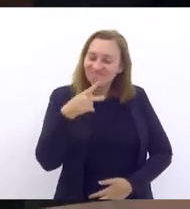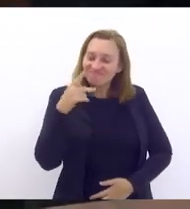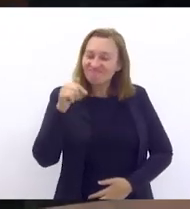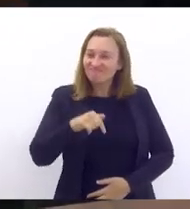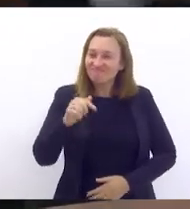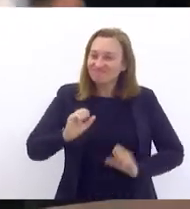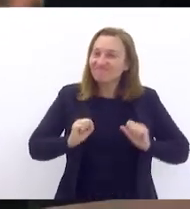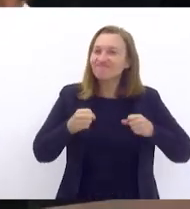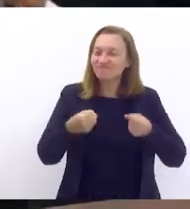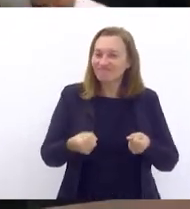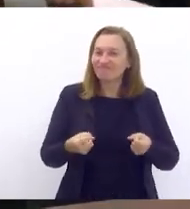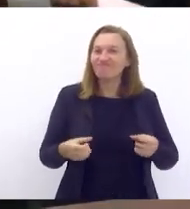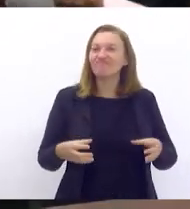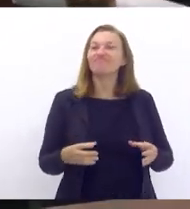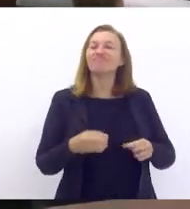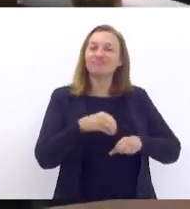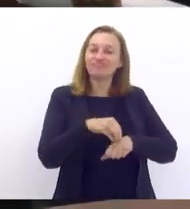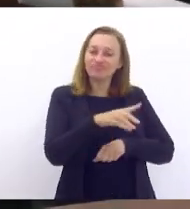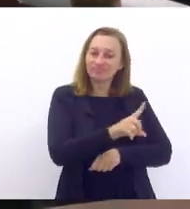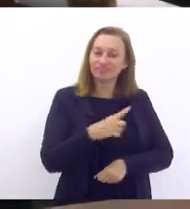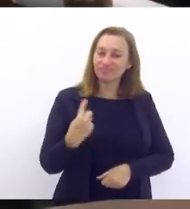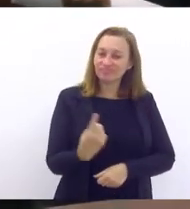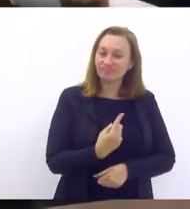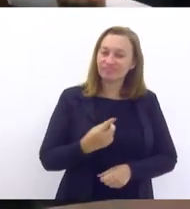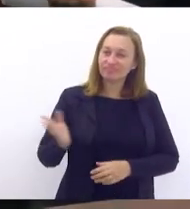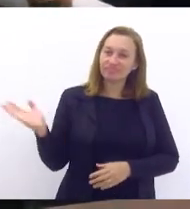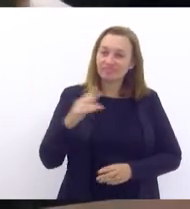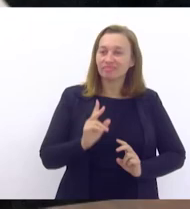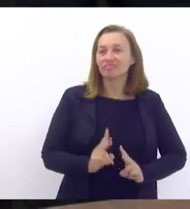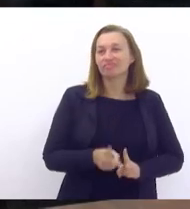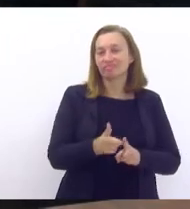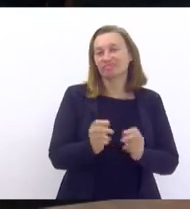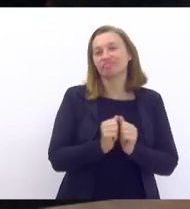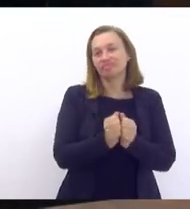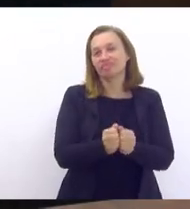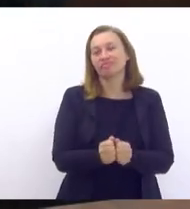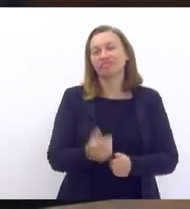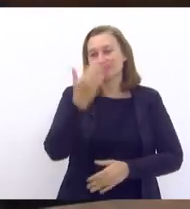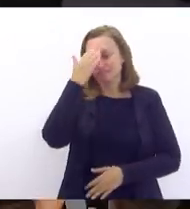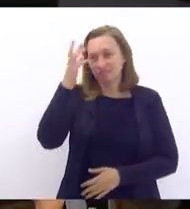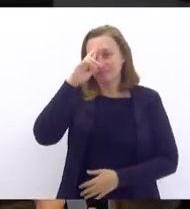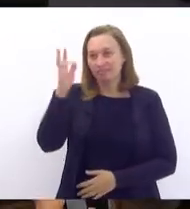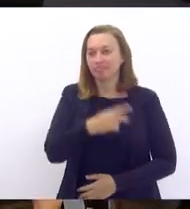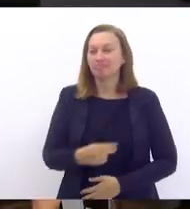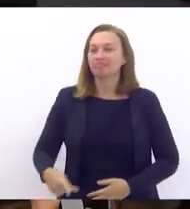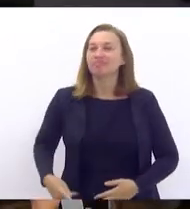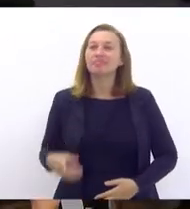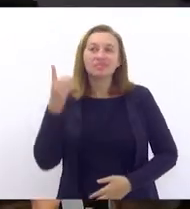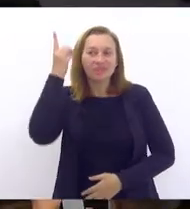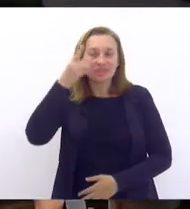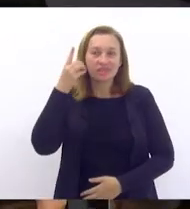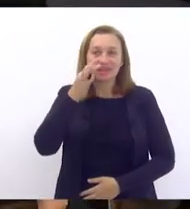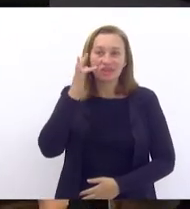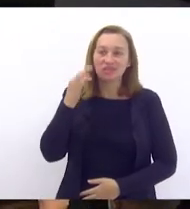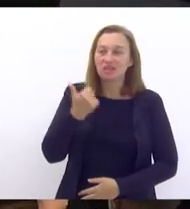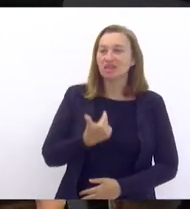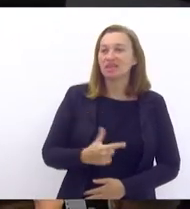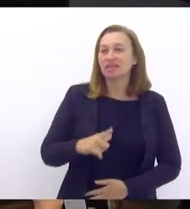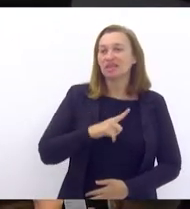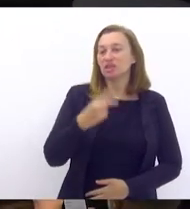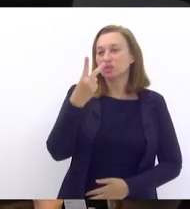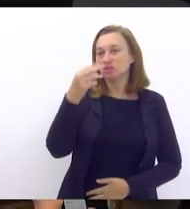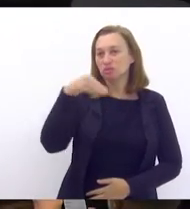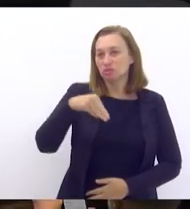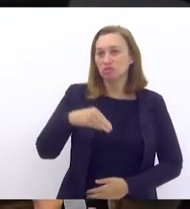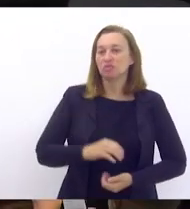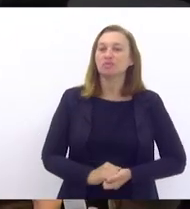em defesa da nossa indicação e vamos em frente. Muito obrigado, senhor presidente. Deputado Serafini tem 2 minutos,